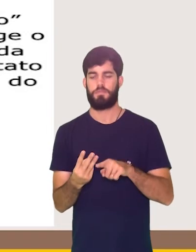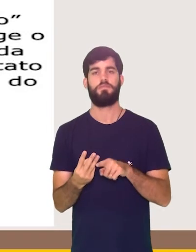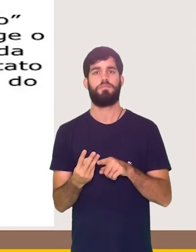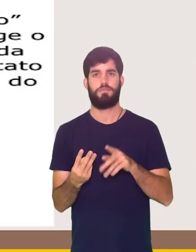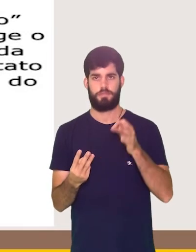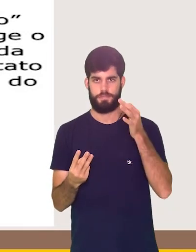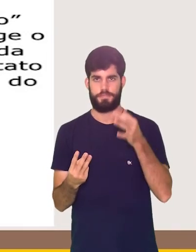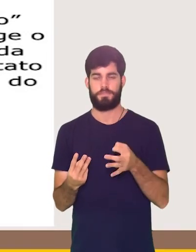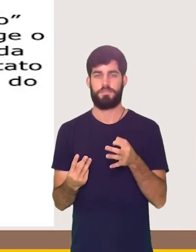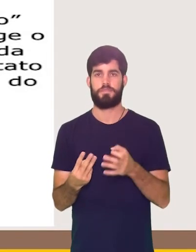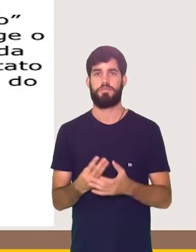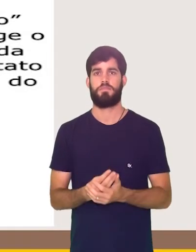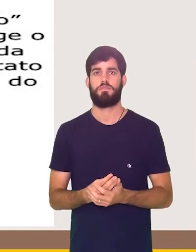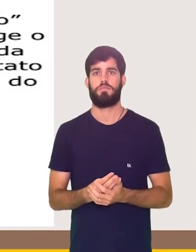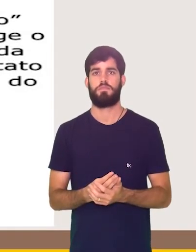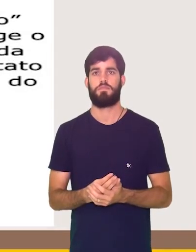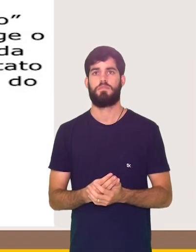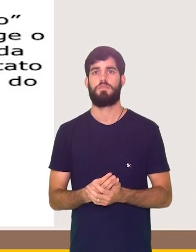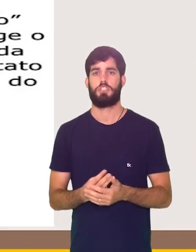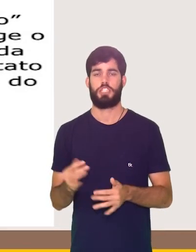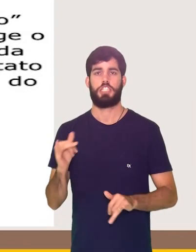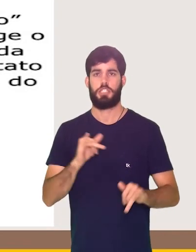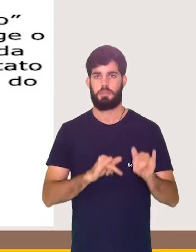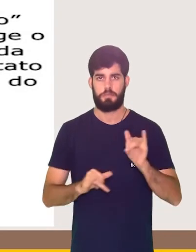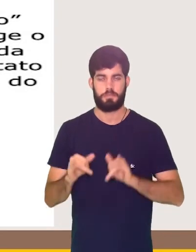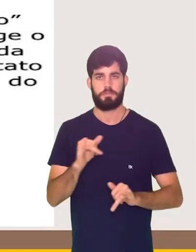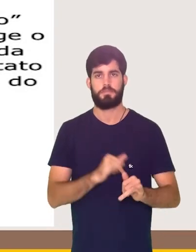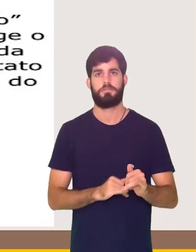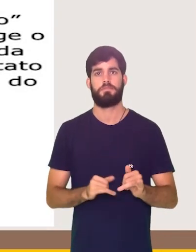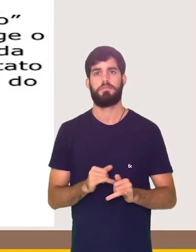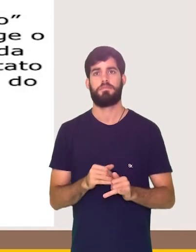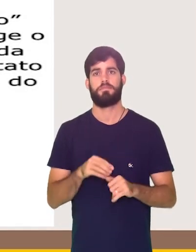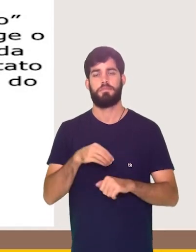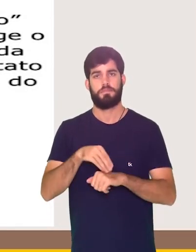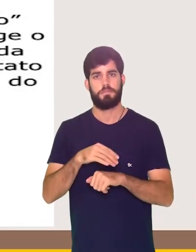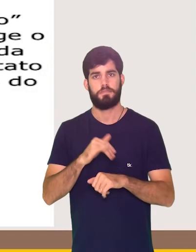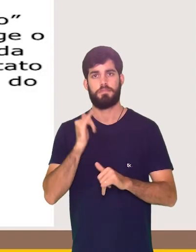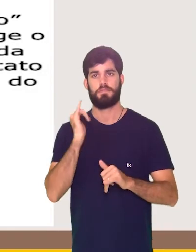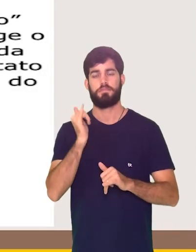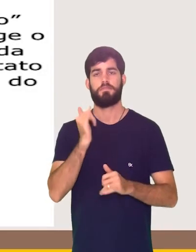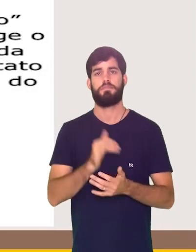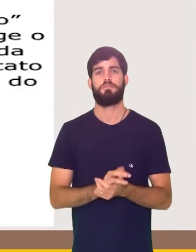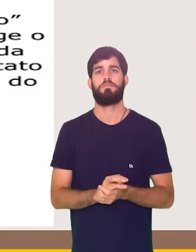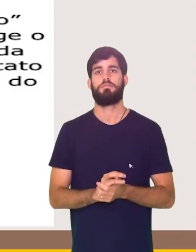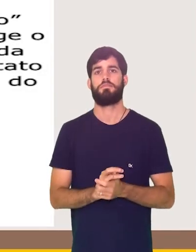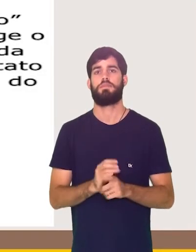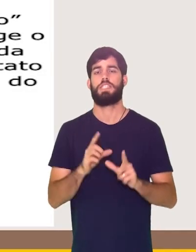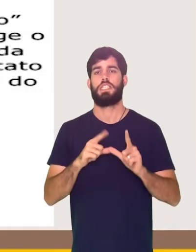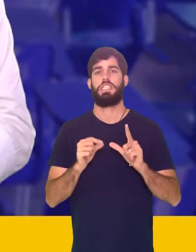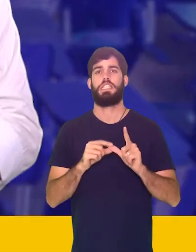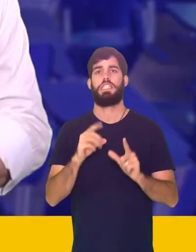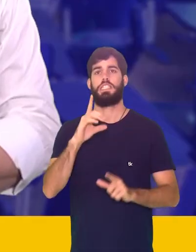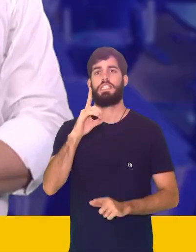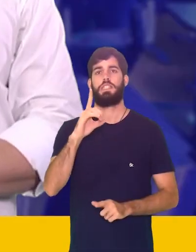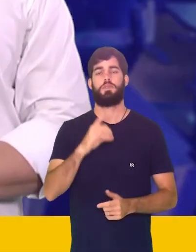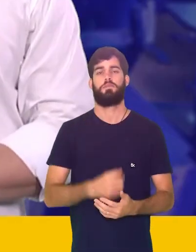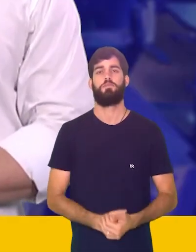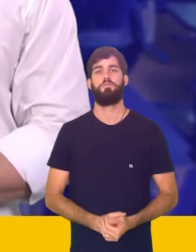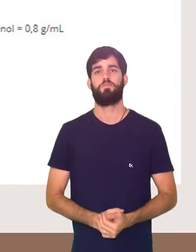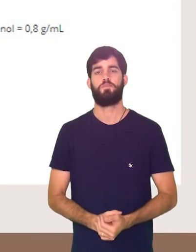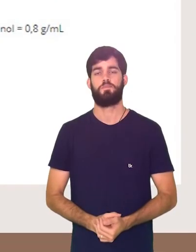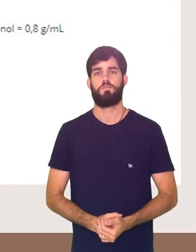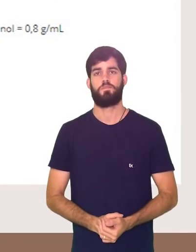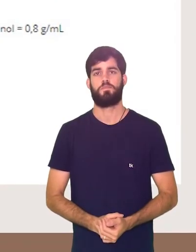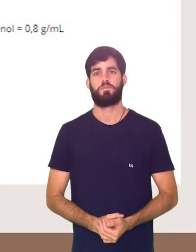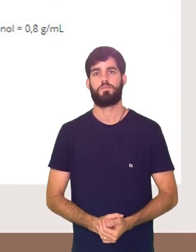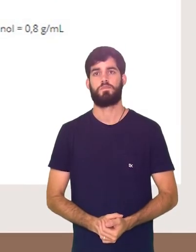assertivas corretas, muita química, muita informação, tá aí gabarito, letra D de dado.